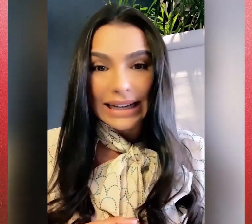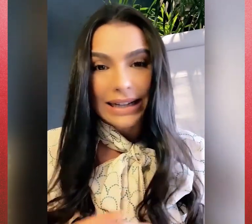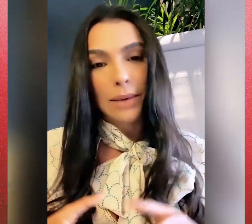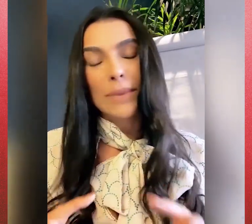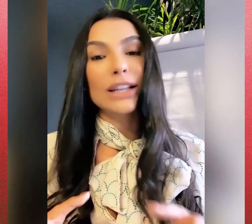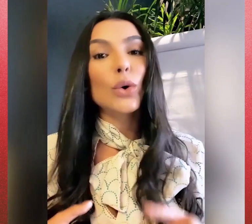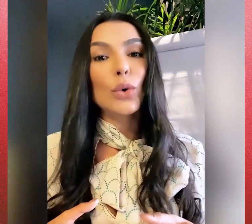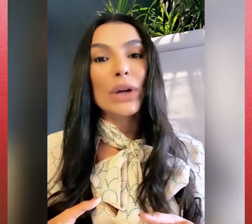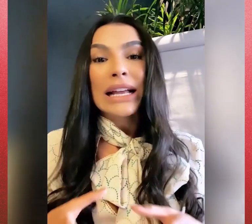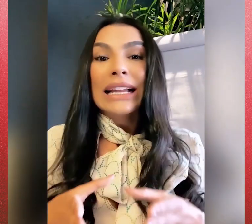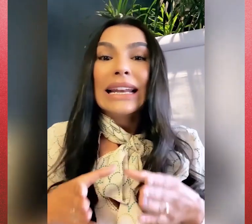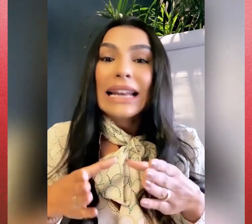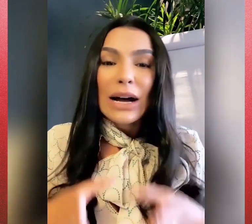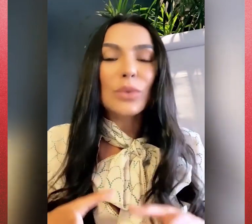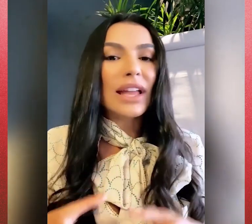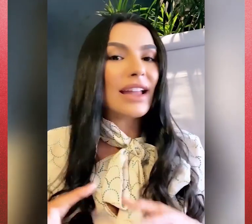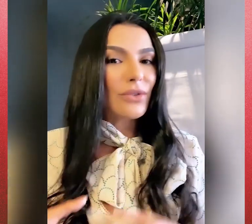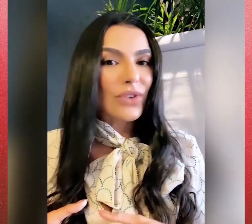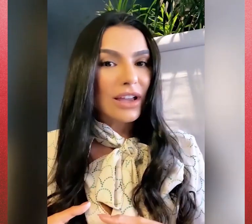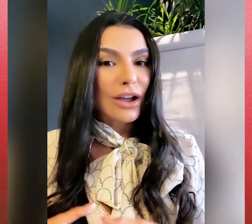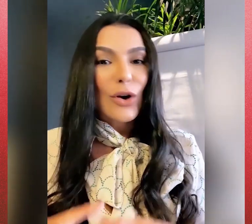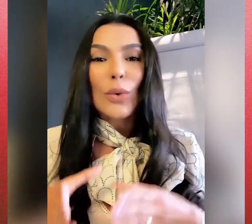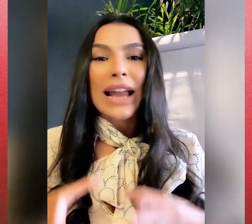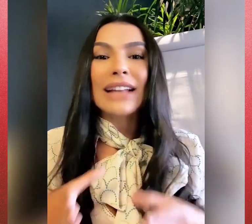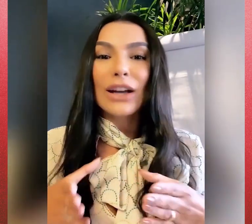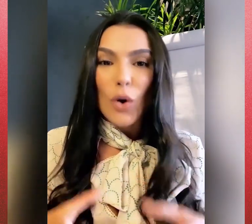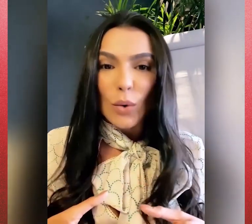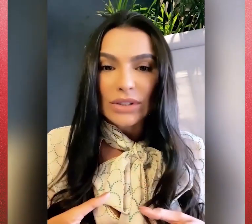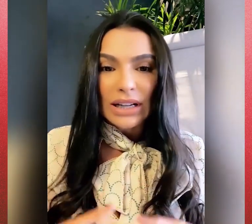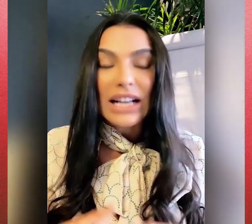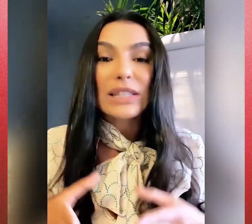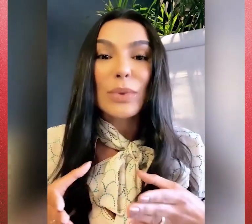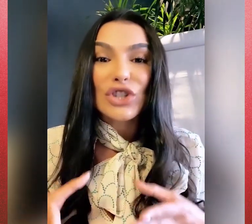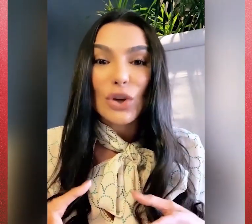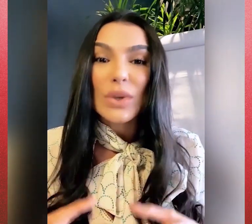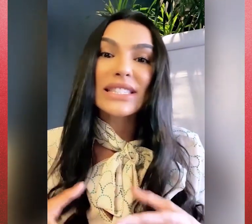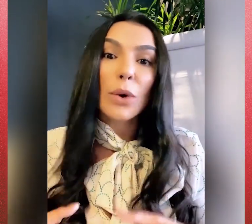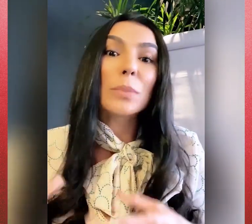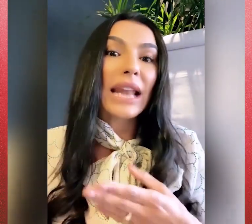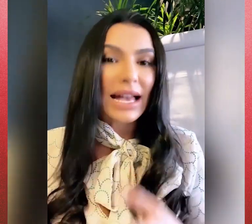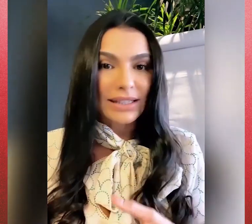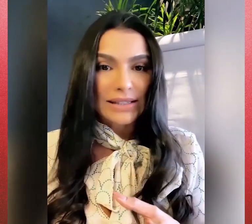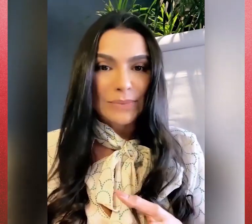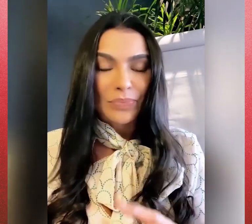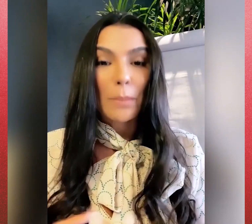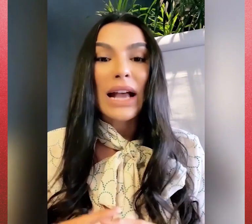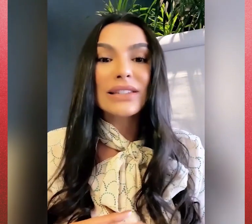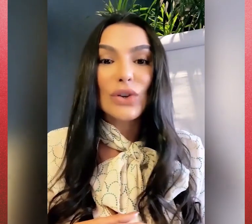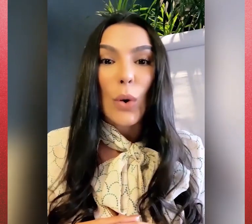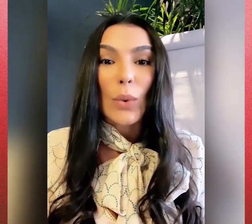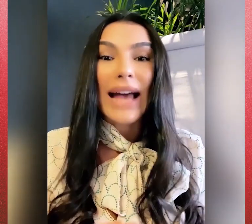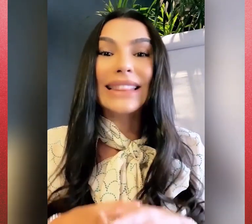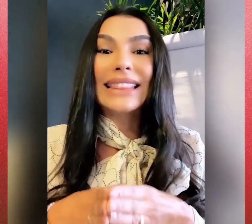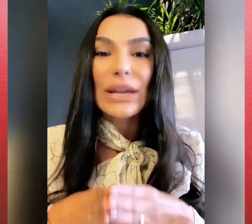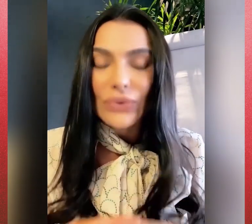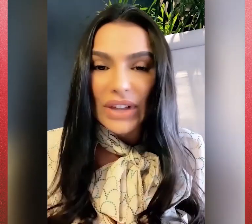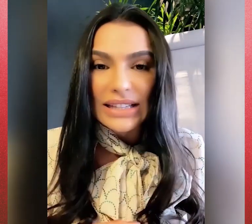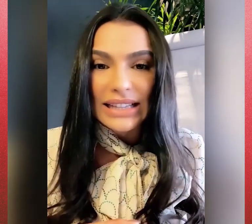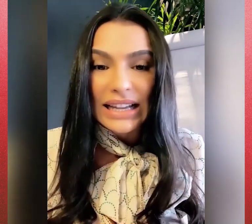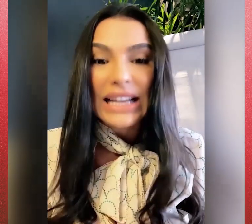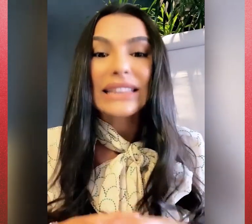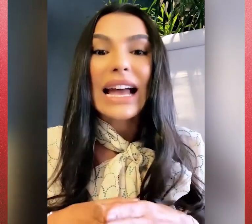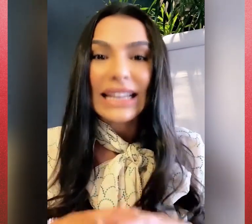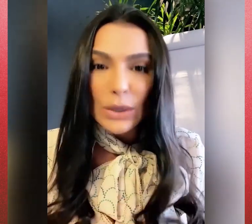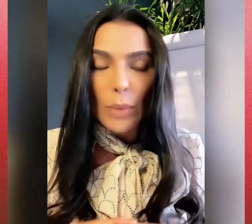Ana Campagnolo não tem a ver com nada contra as pessoas não binárias, mas com a